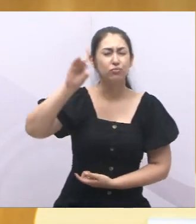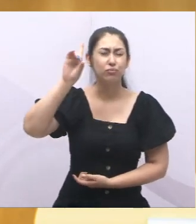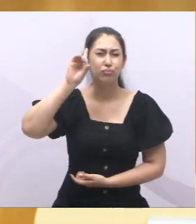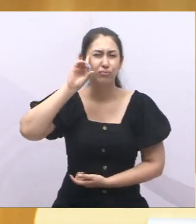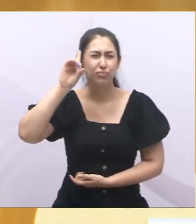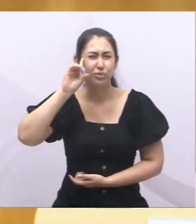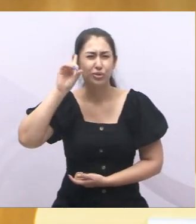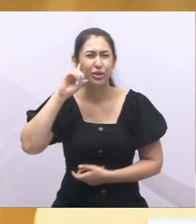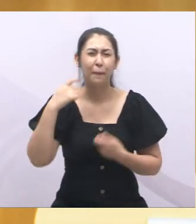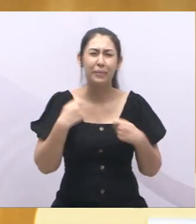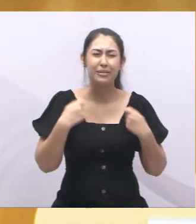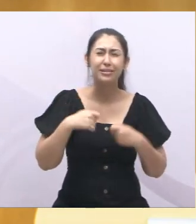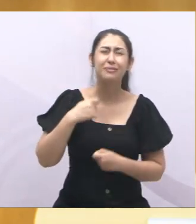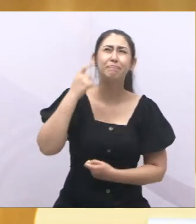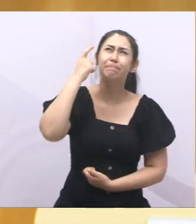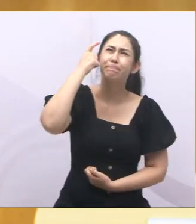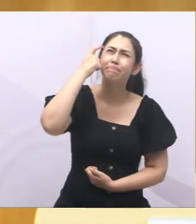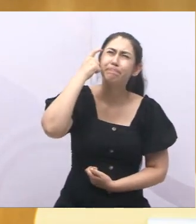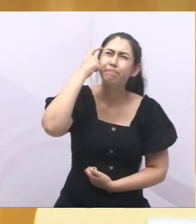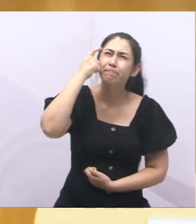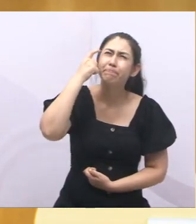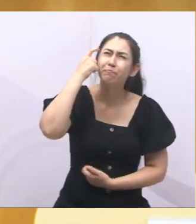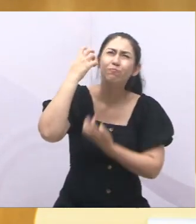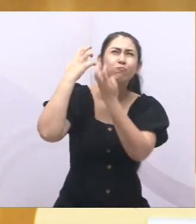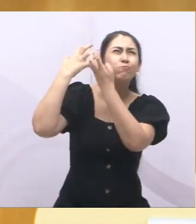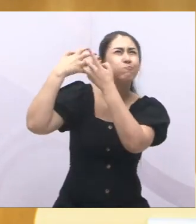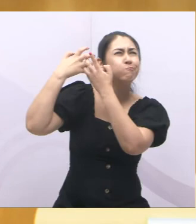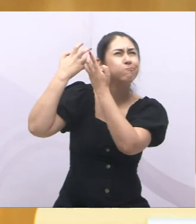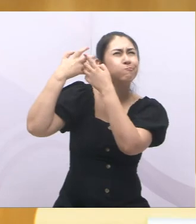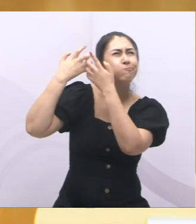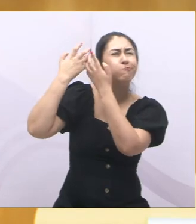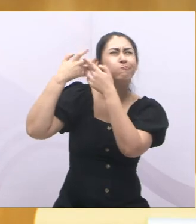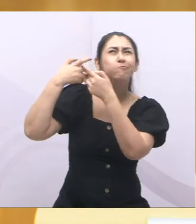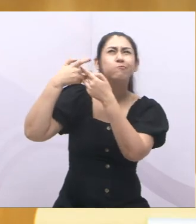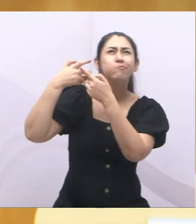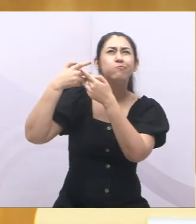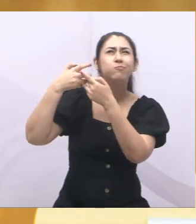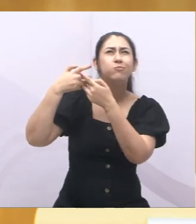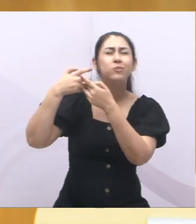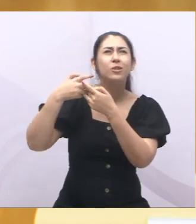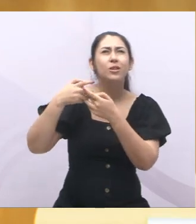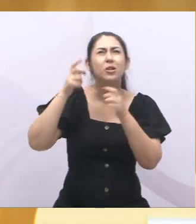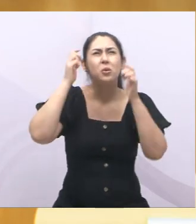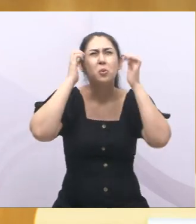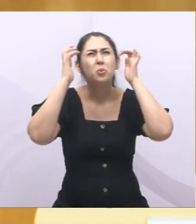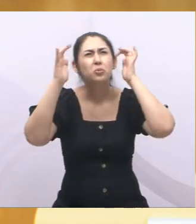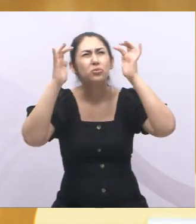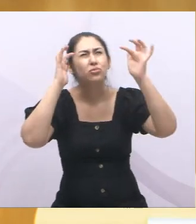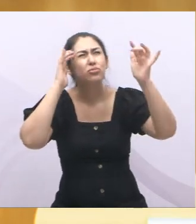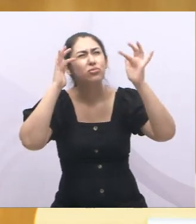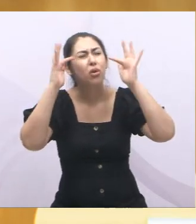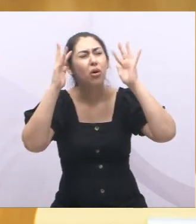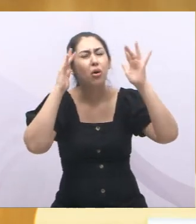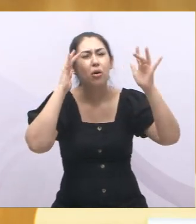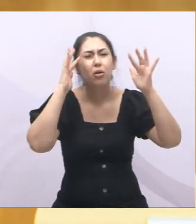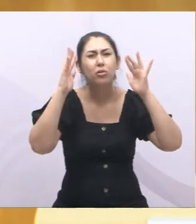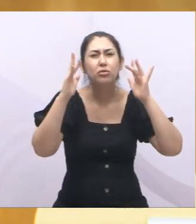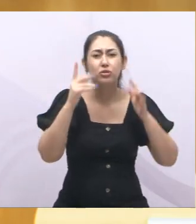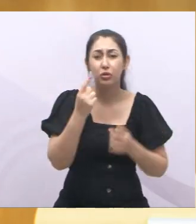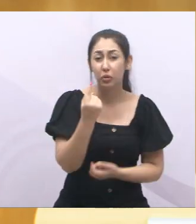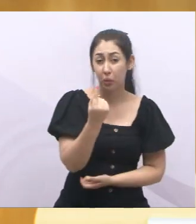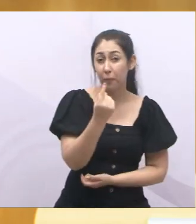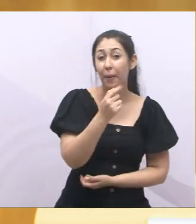diariamente reflitamos quais os sonhos que levaram Dona Maria do 22 de abril a sair de